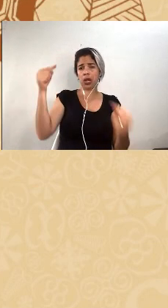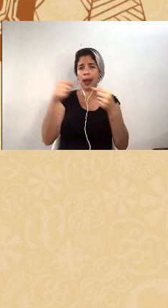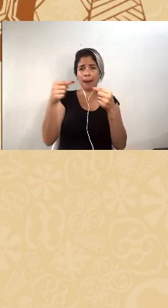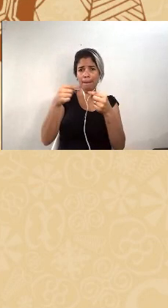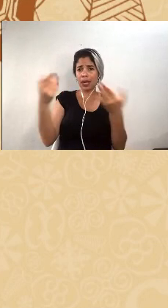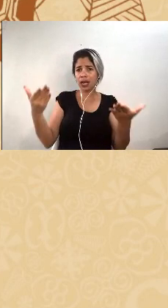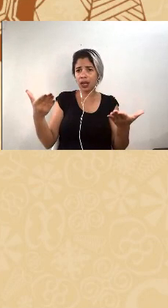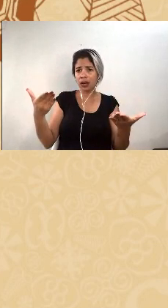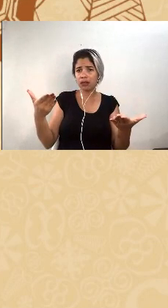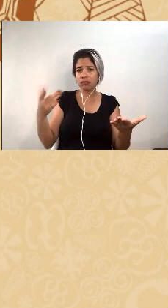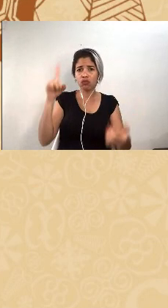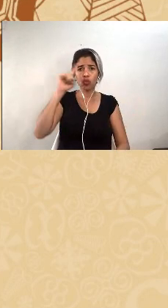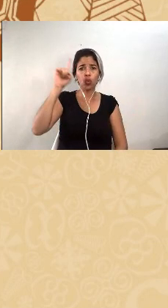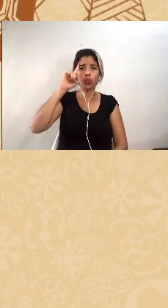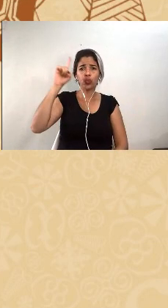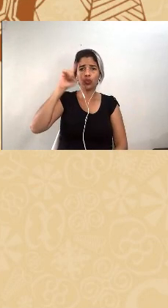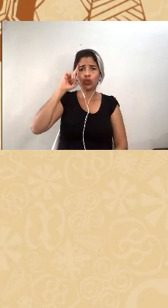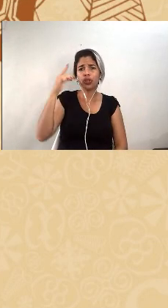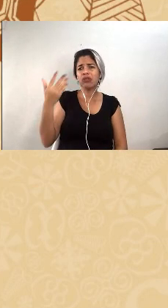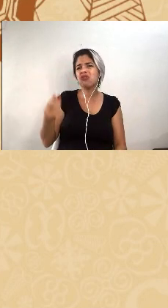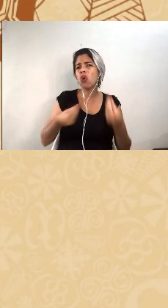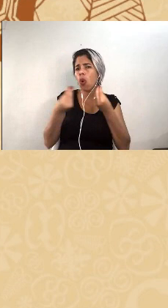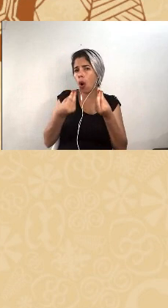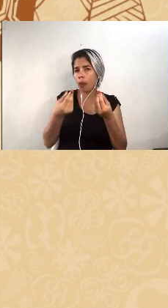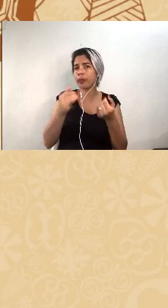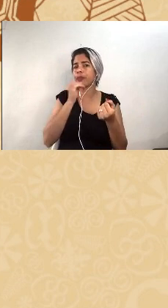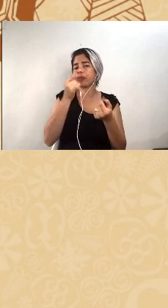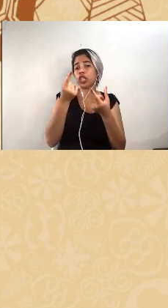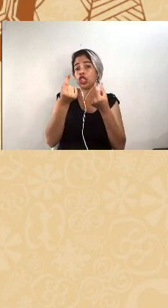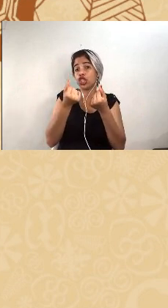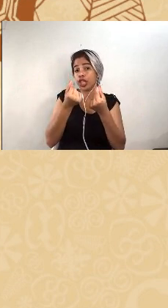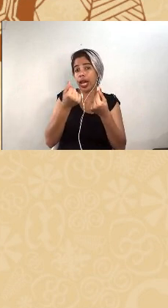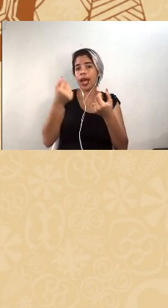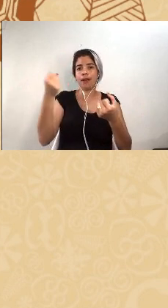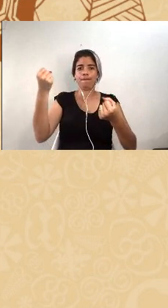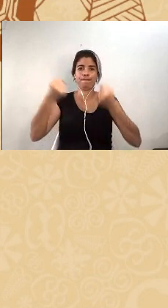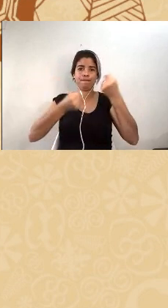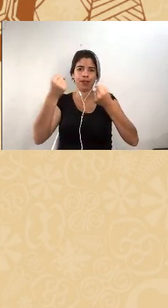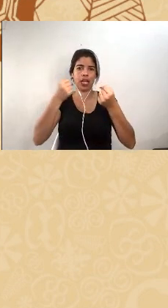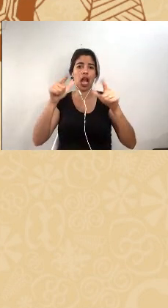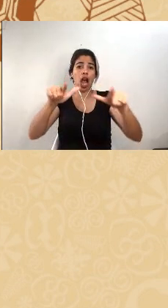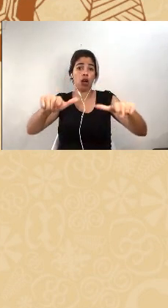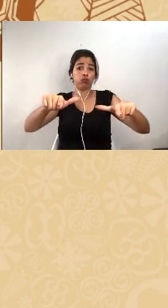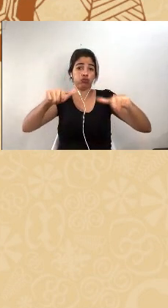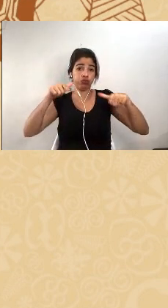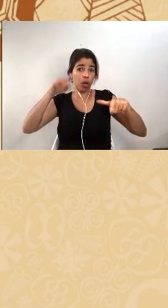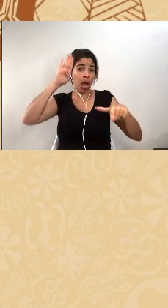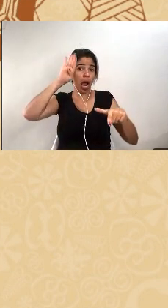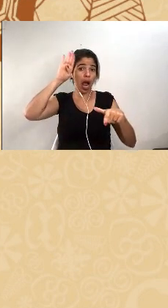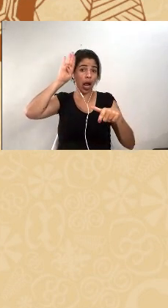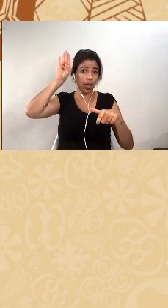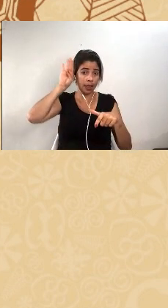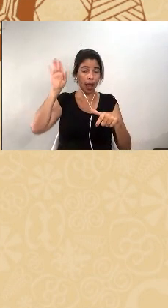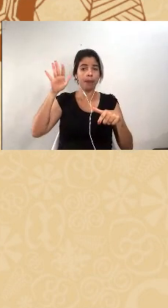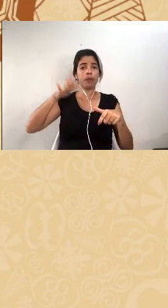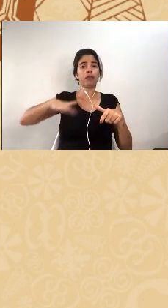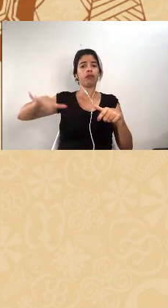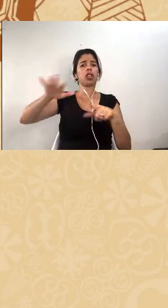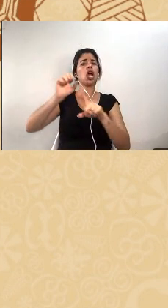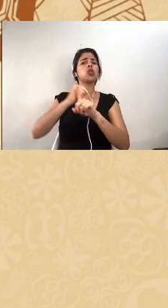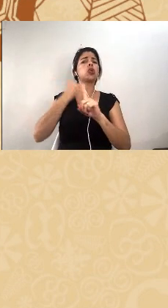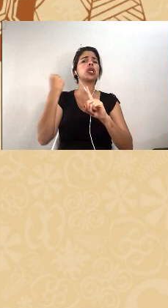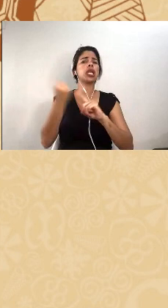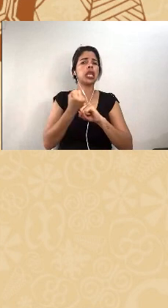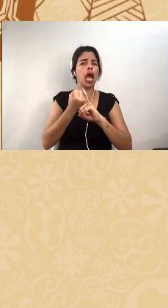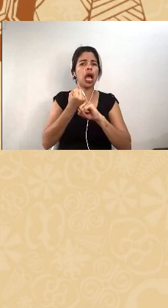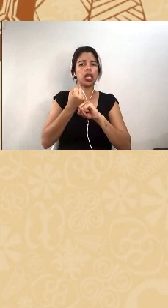cotidianamente no nosso dia a dia. Dinheiro, carro, títulos acadêmicos, posições sociais,